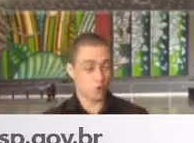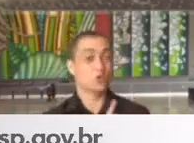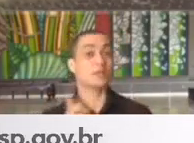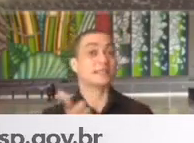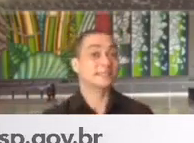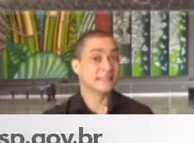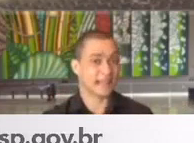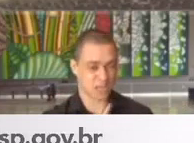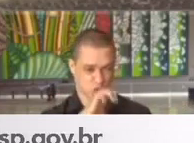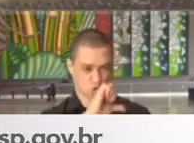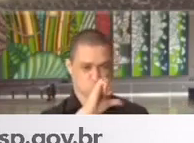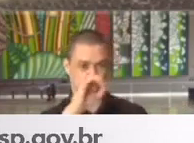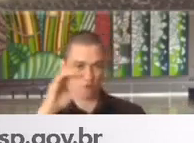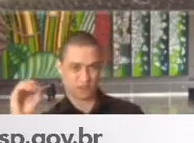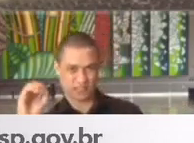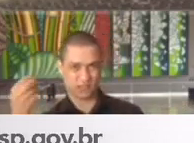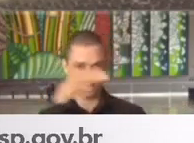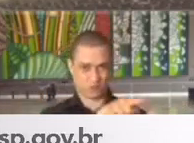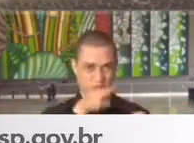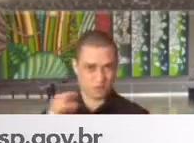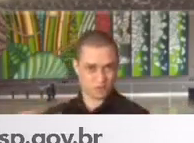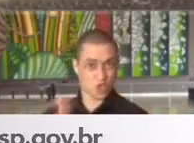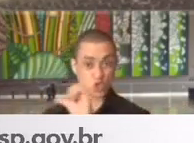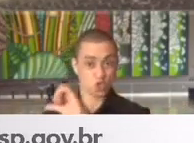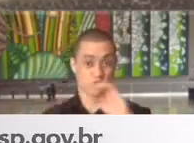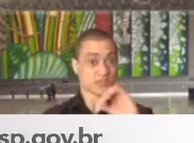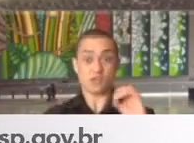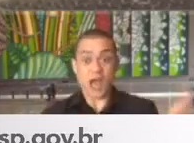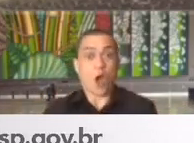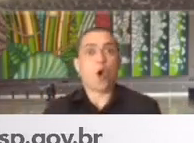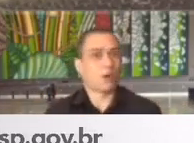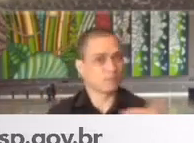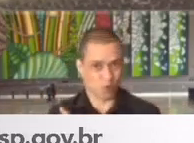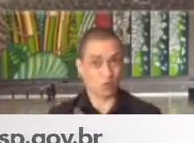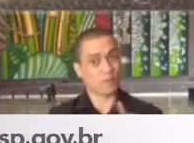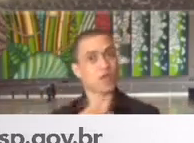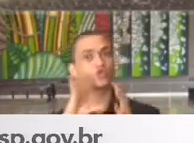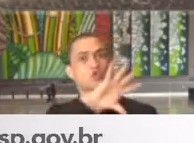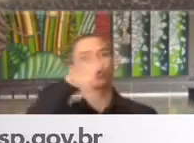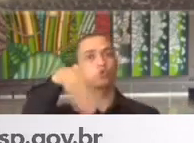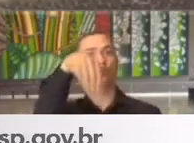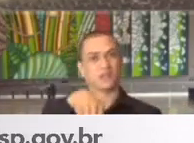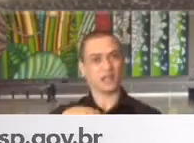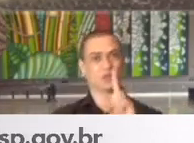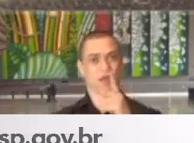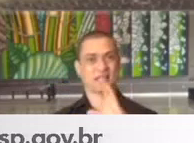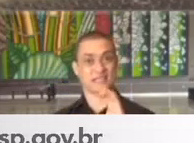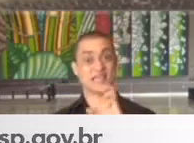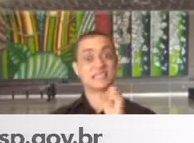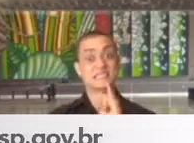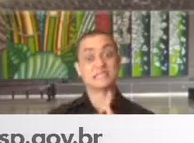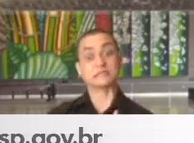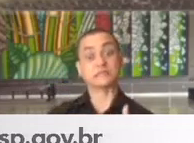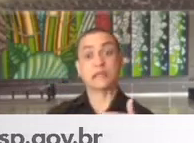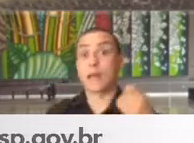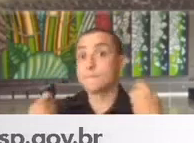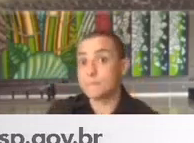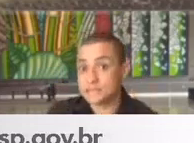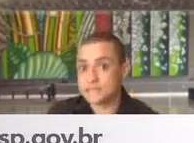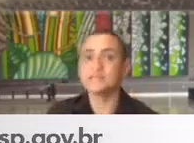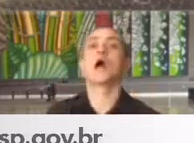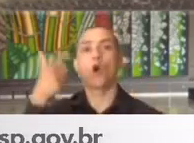esses 900 leitos de forma imediata. E, à medida da necessidade, seriam mais